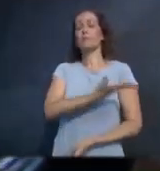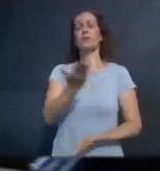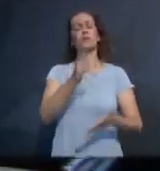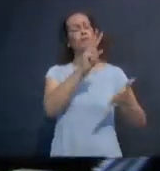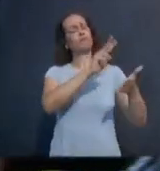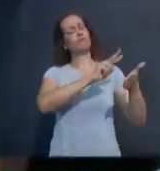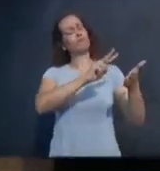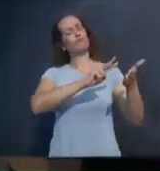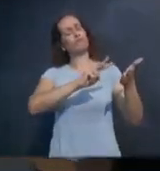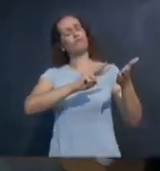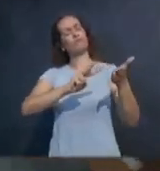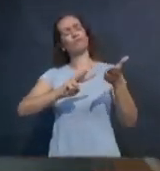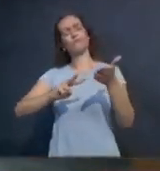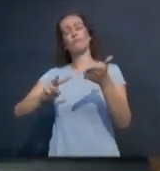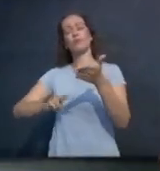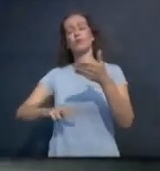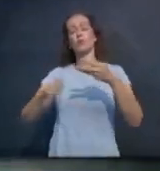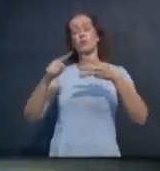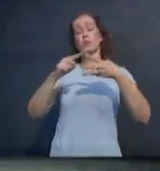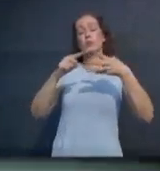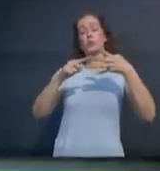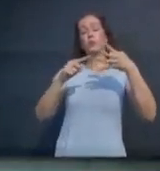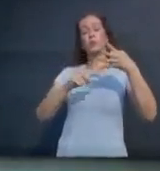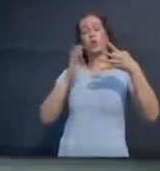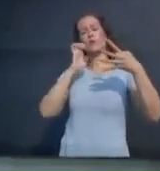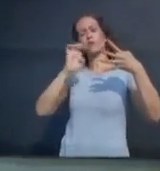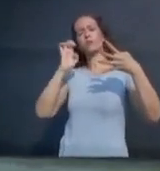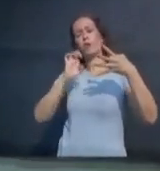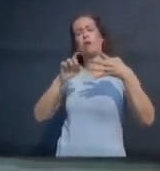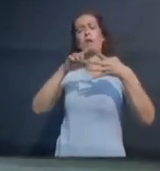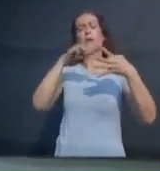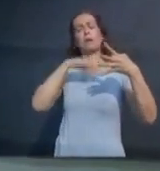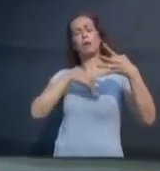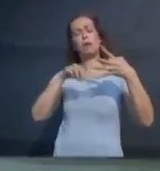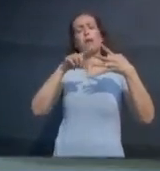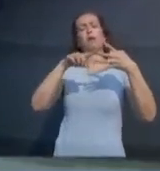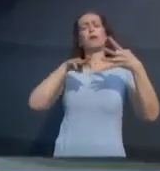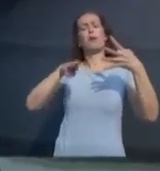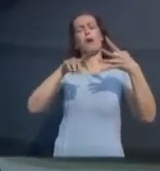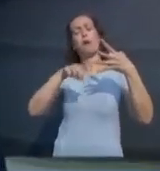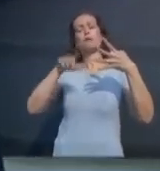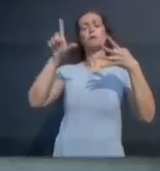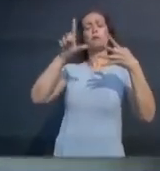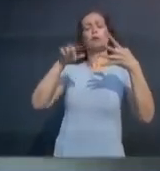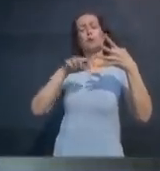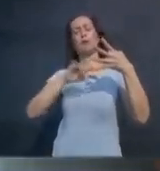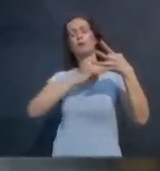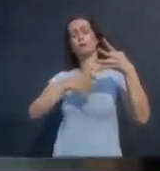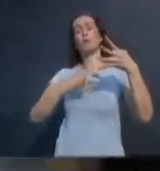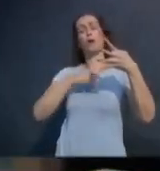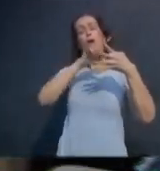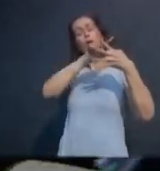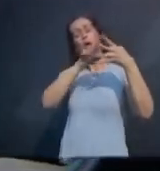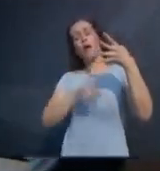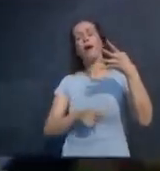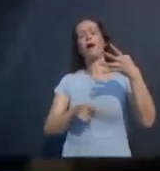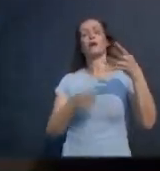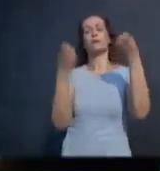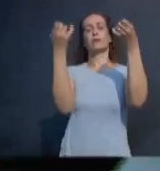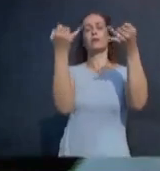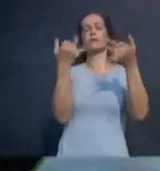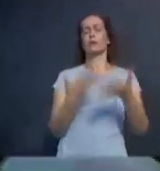aqui nos evangelhos, está saturado dessa palavra crer. E ele diz, a palavra diz, que sem